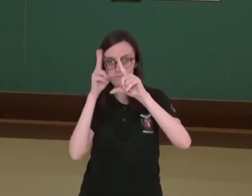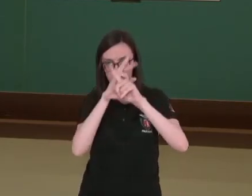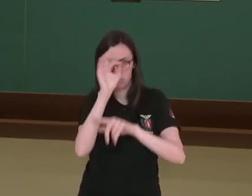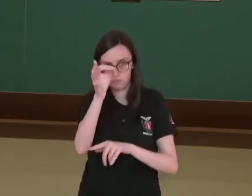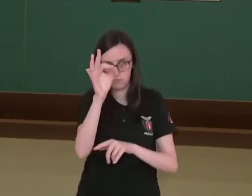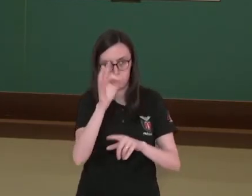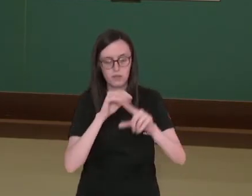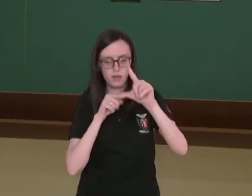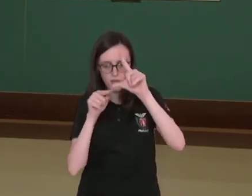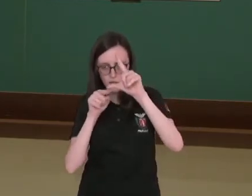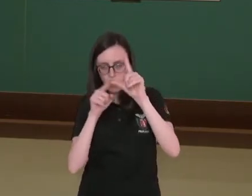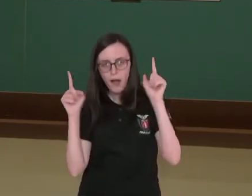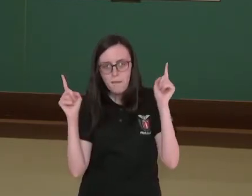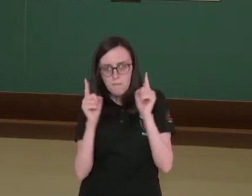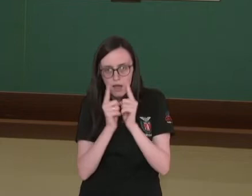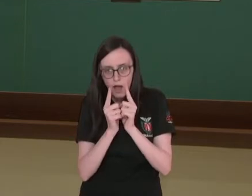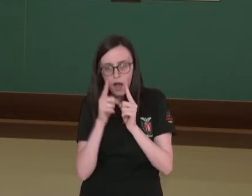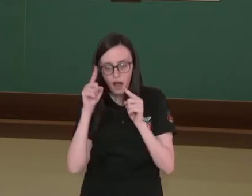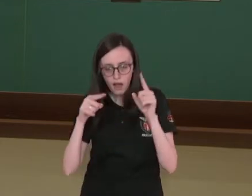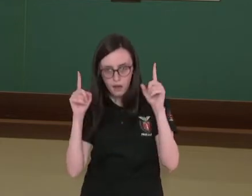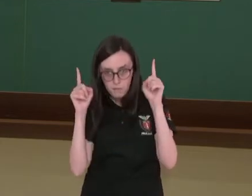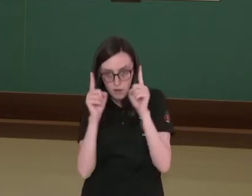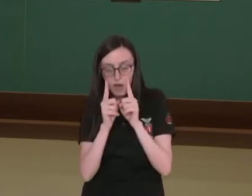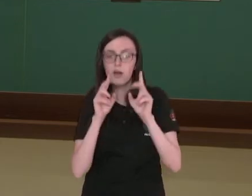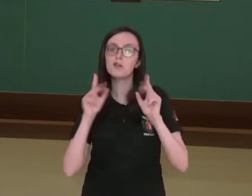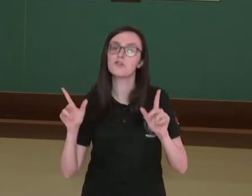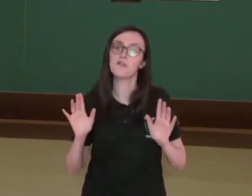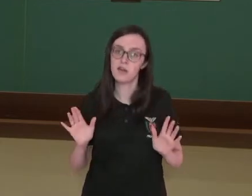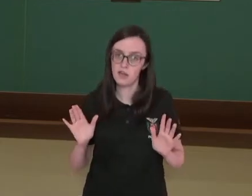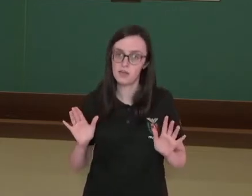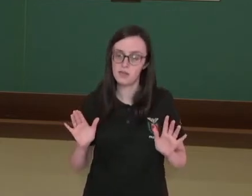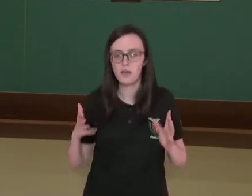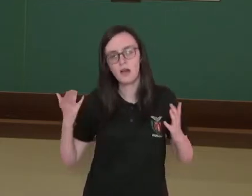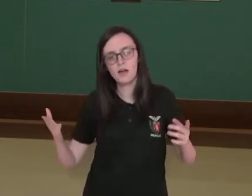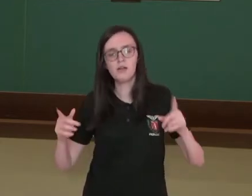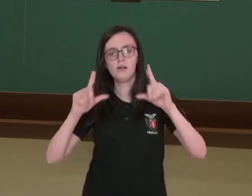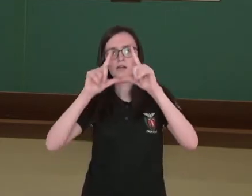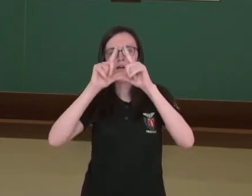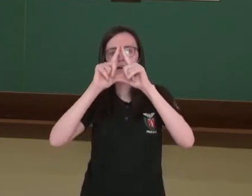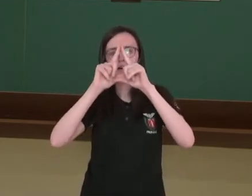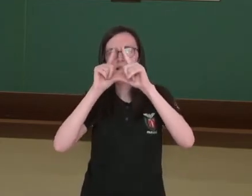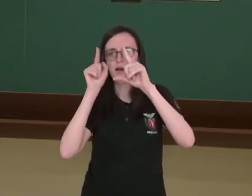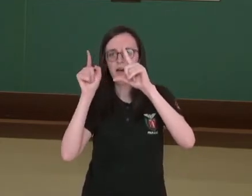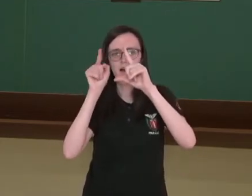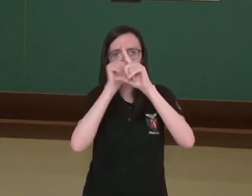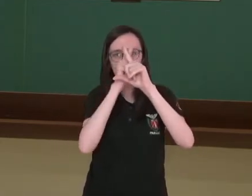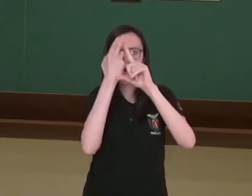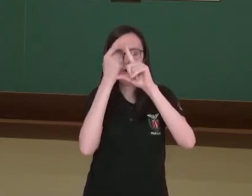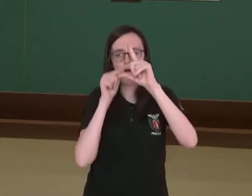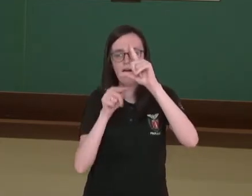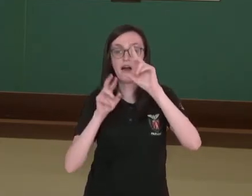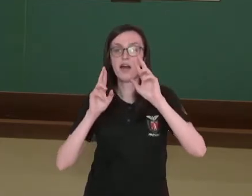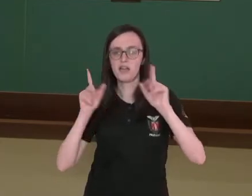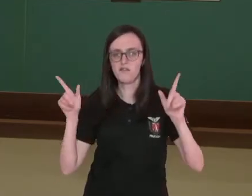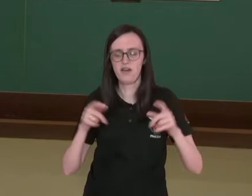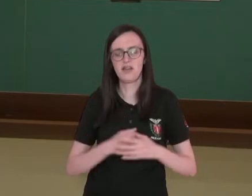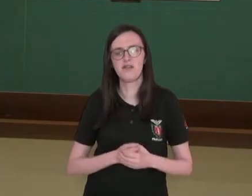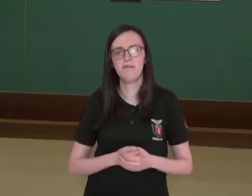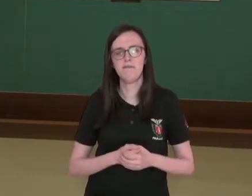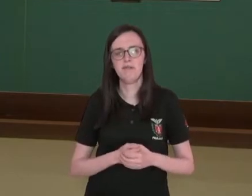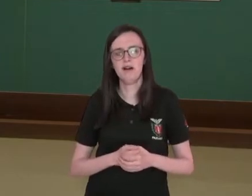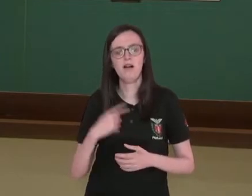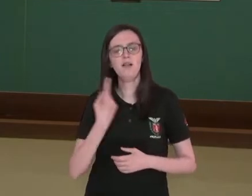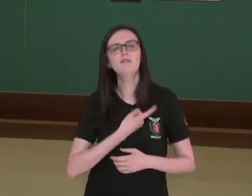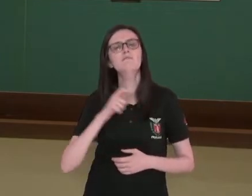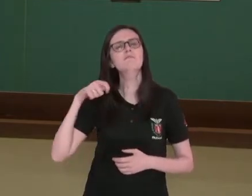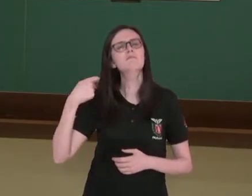Esse menorzinho, ele tem uma medida menor, é diferente. Então, dos 3 lados do triângulo, 2 são iguais e uma é diferente. Então, aqui nós